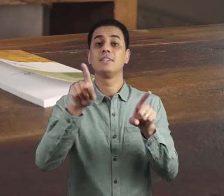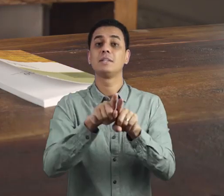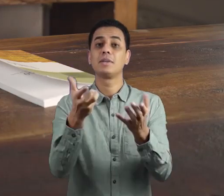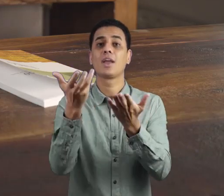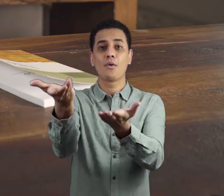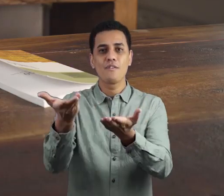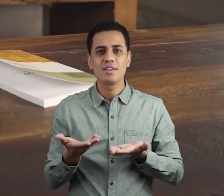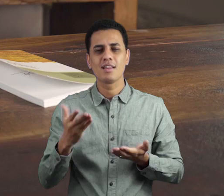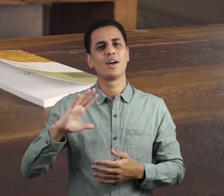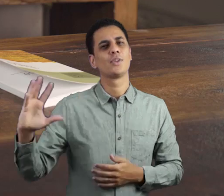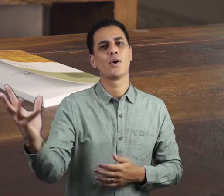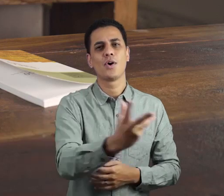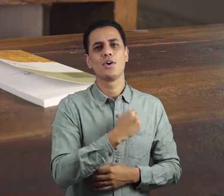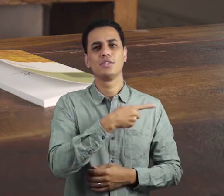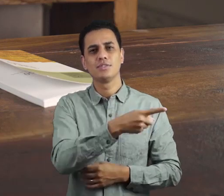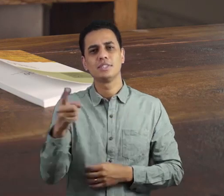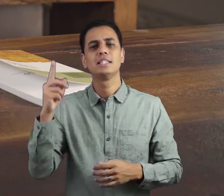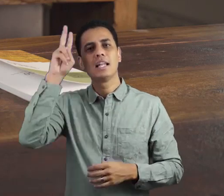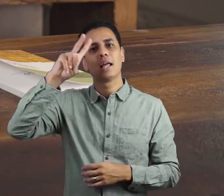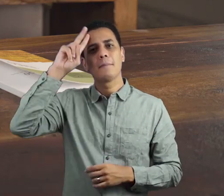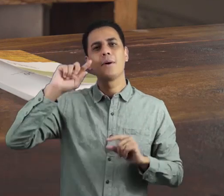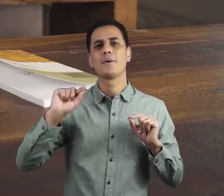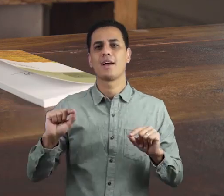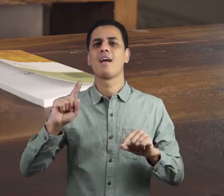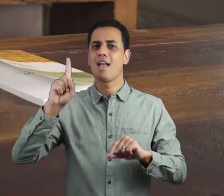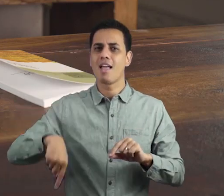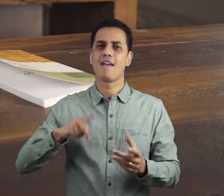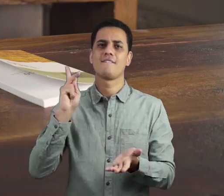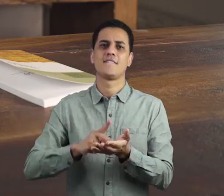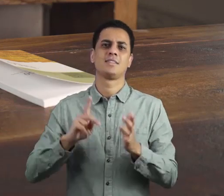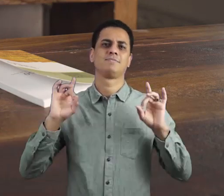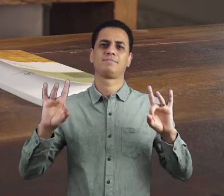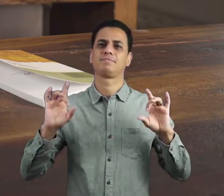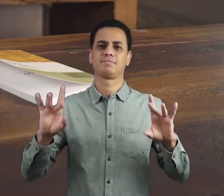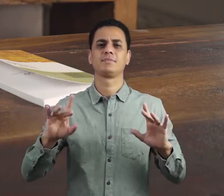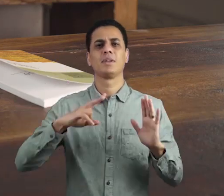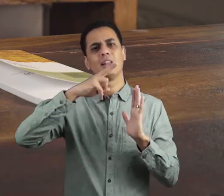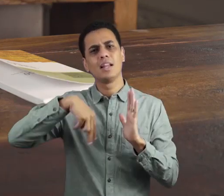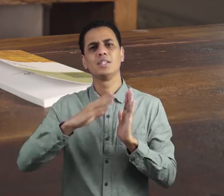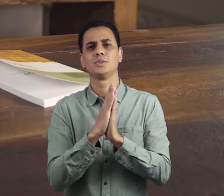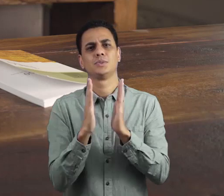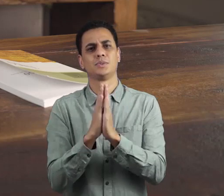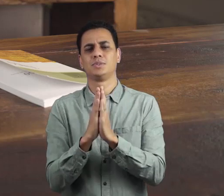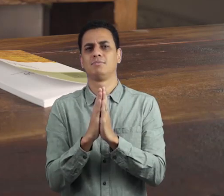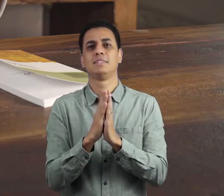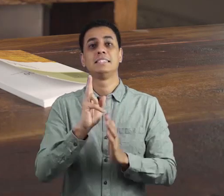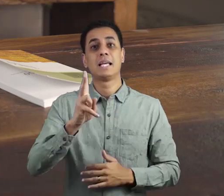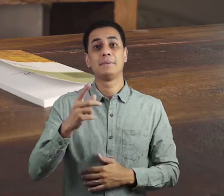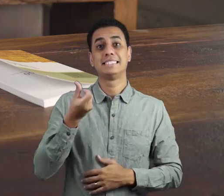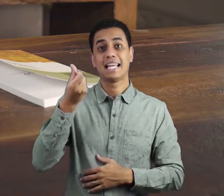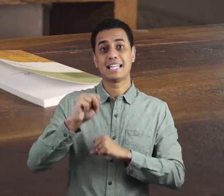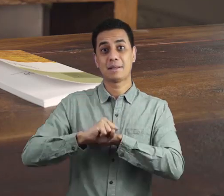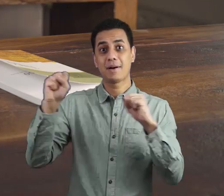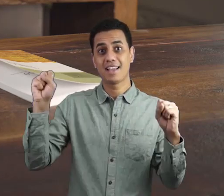Deus falou. Deus tem grandes coisas para a sua família, temos orado por cada um de vocês, pela saúde, temos intercedido por